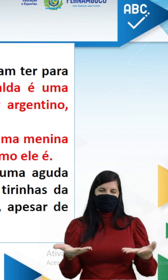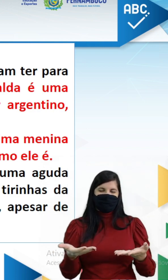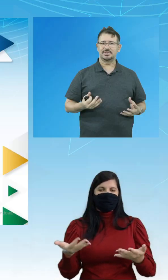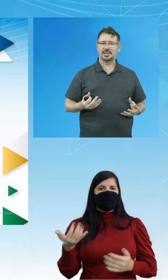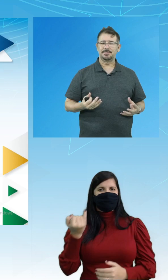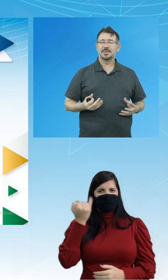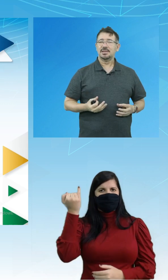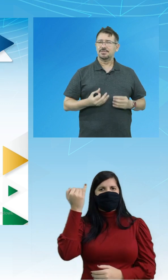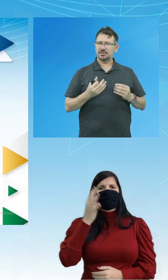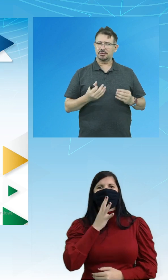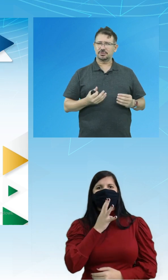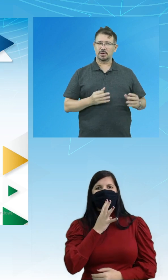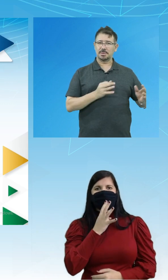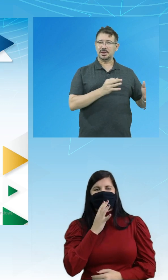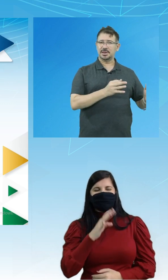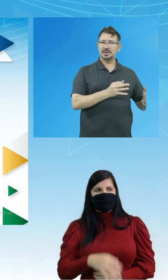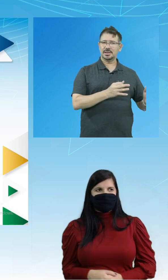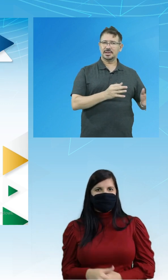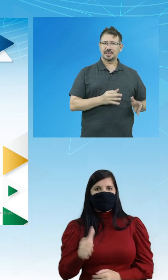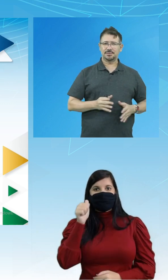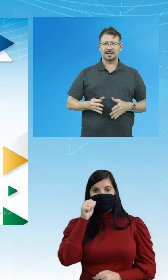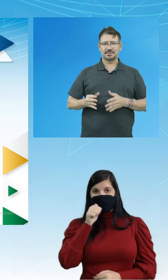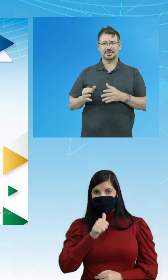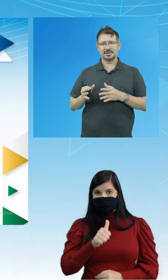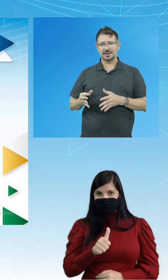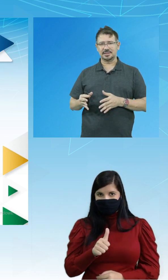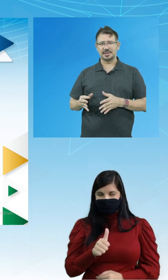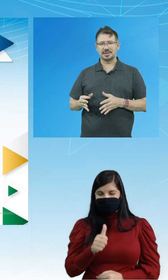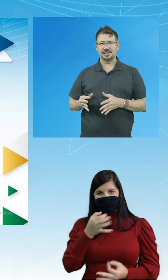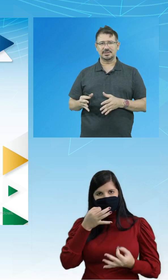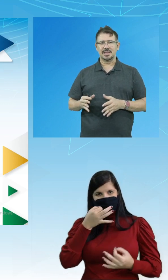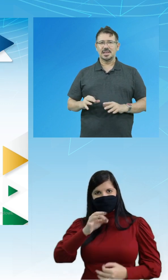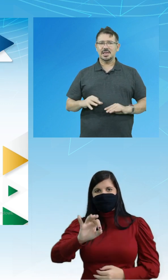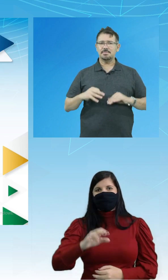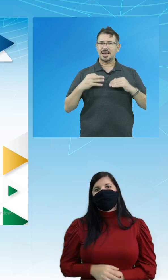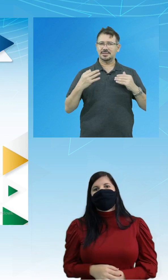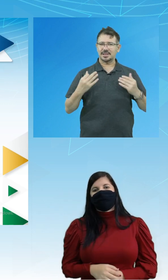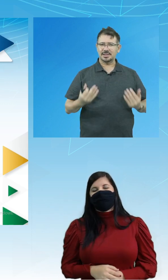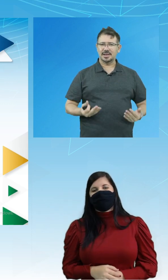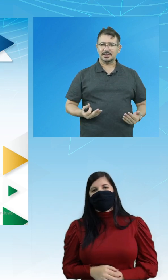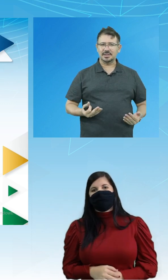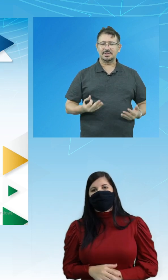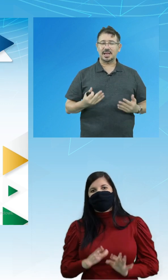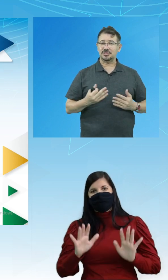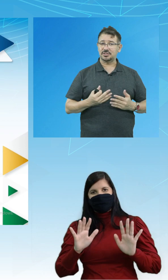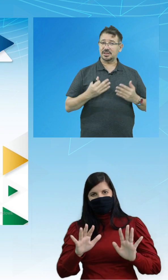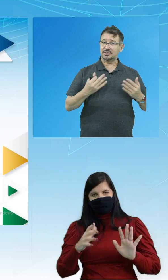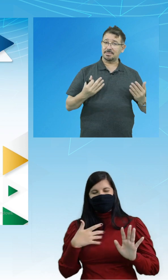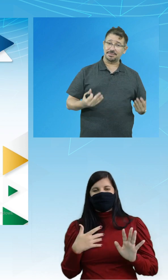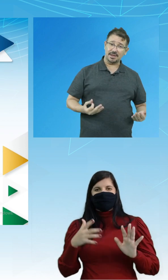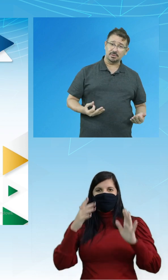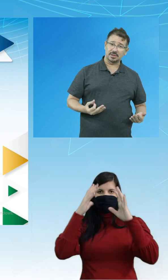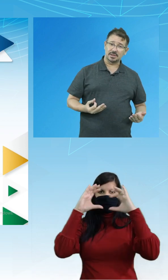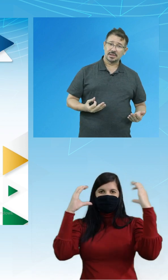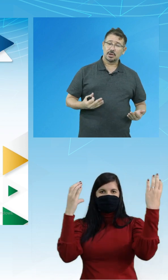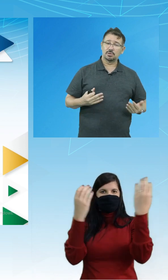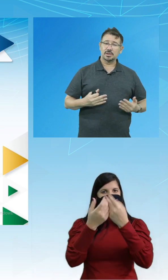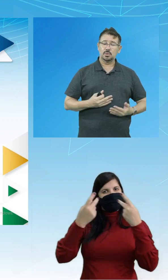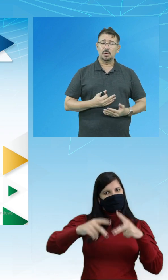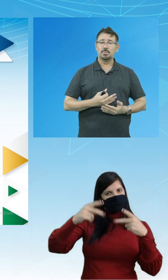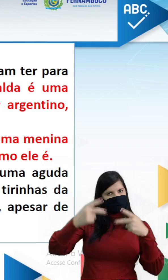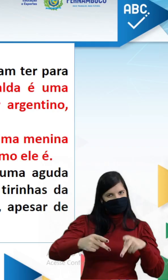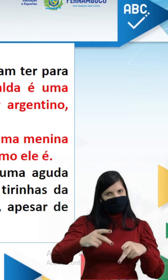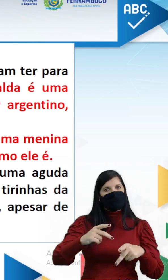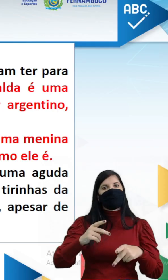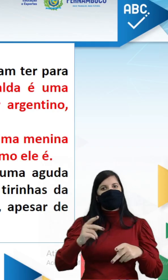importante conhecer. Vejam só, uma menina que faz críticas e mais adiante diz, as tiras de Mafalda